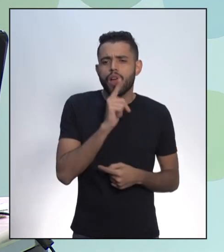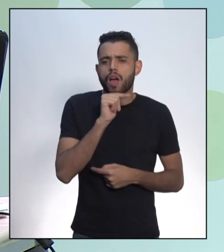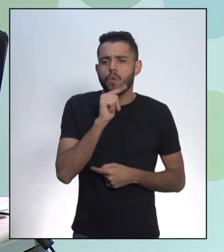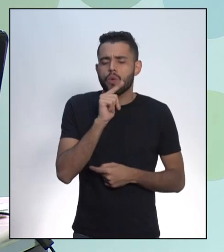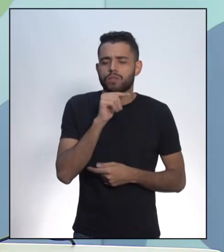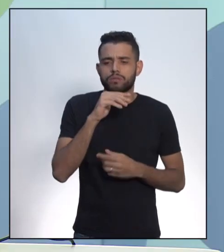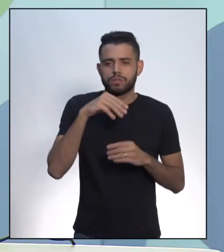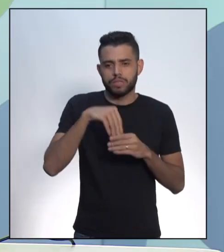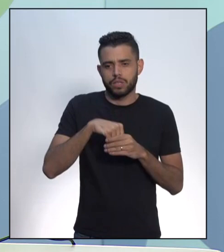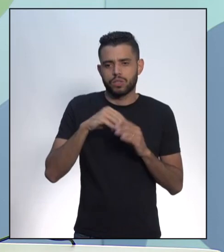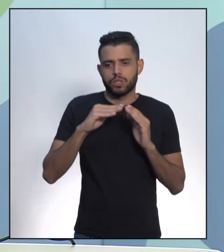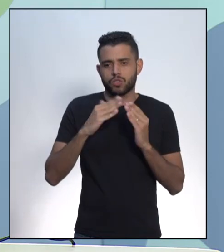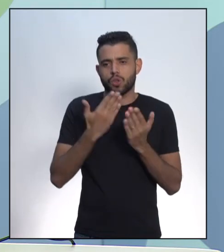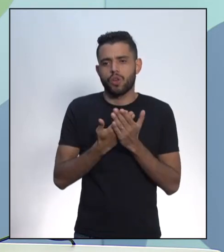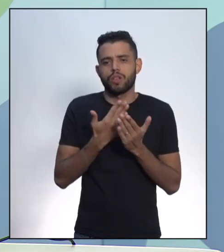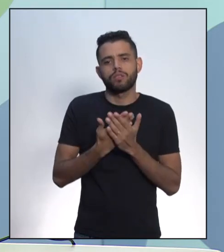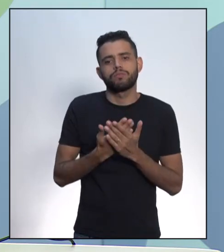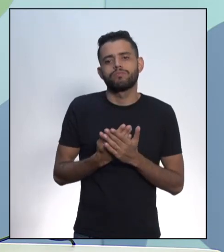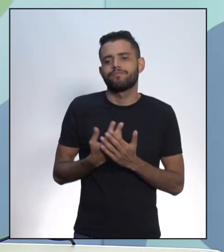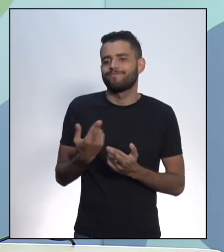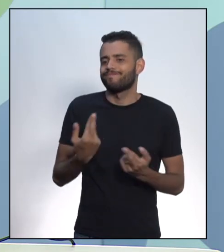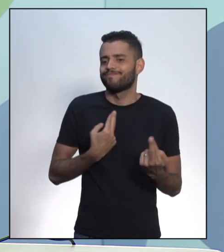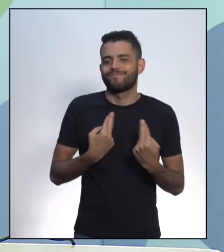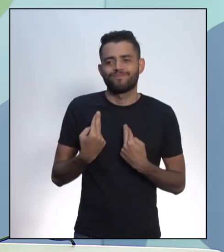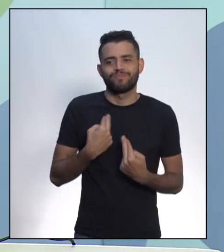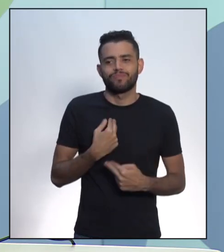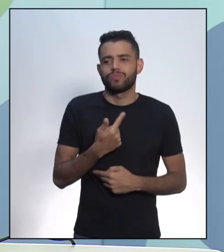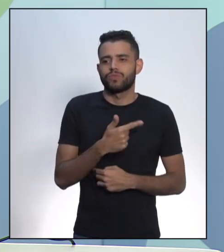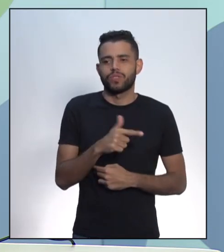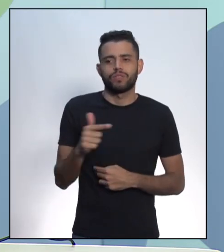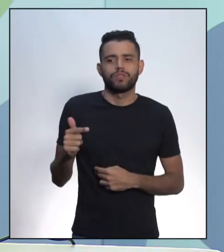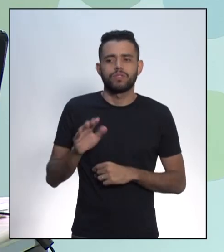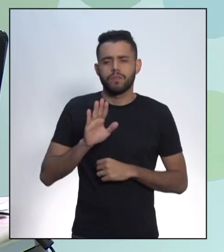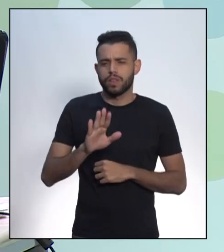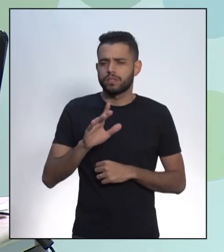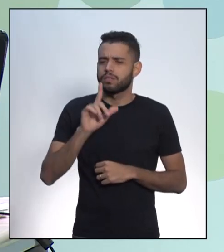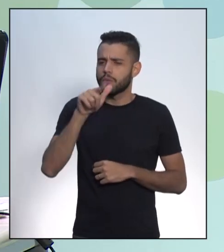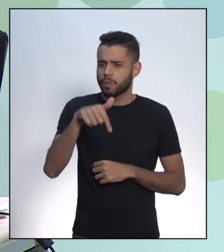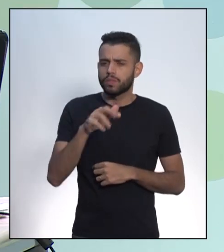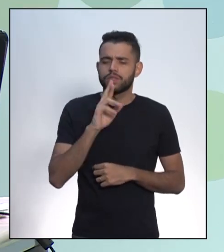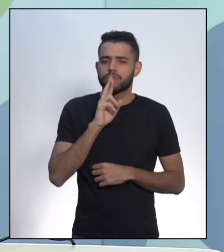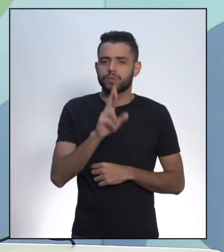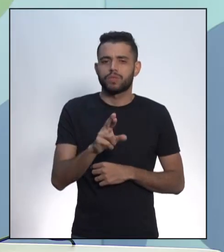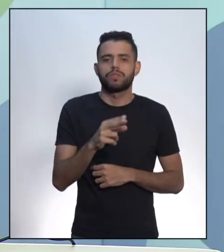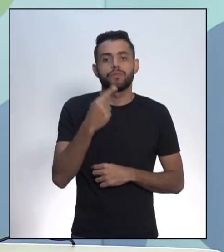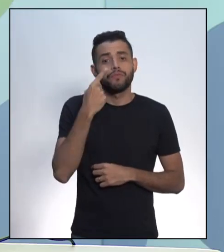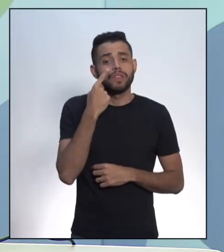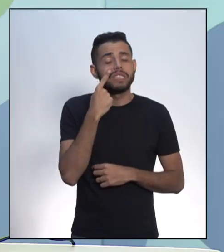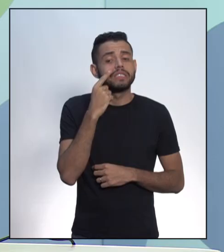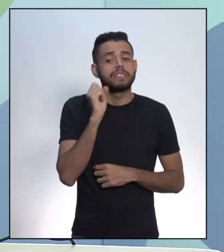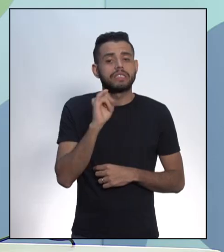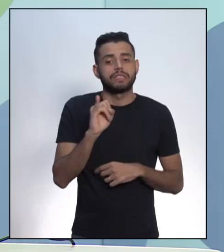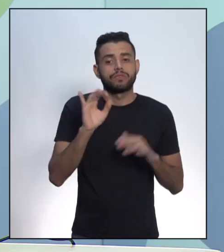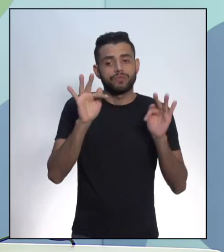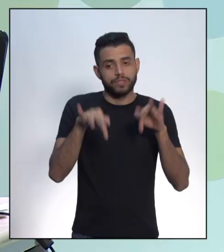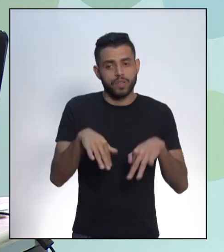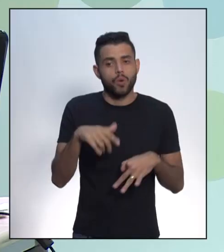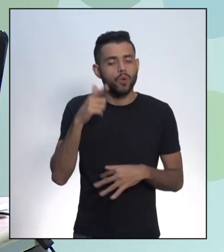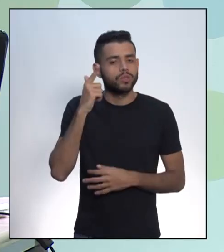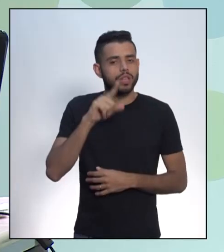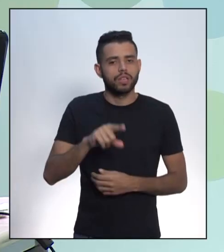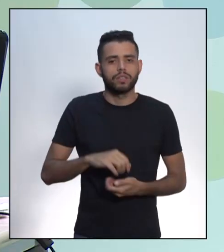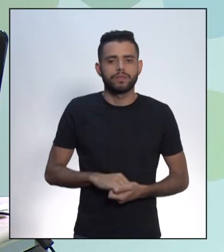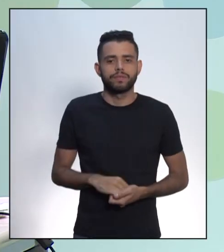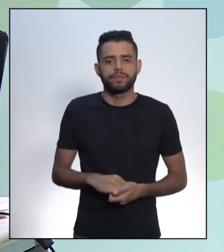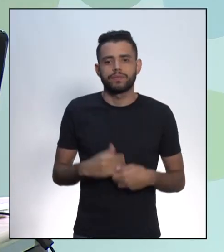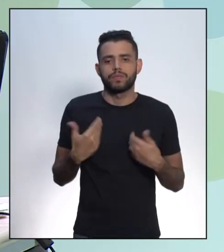Então, essa resposta a gente não teve. Nós vamos responder depois, né? Vamos ver se no final da aula a gente consegue, né? Isso. Então, para